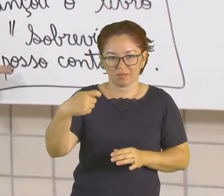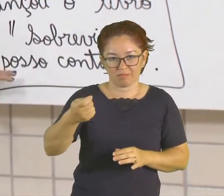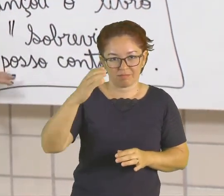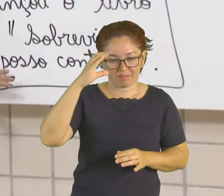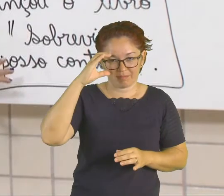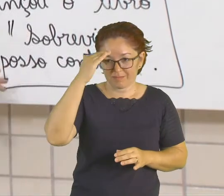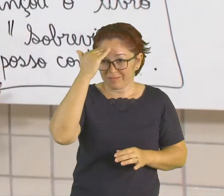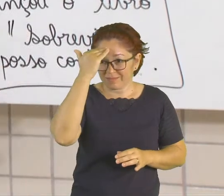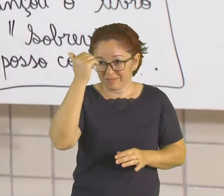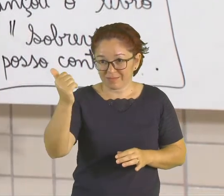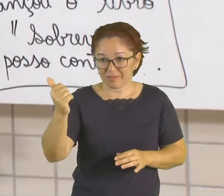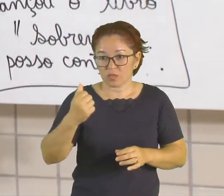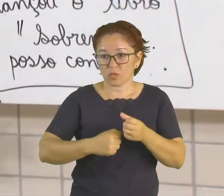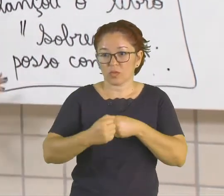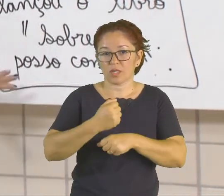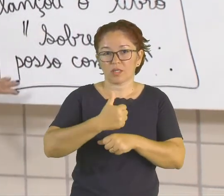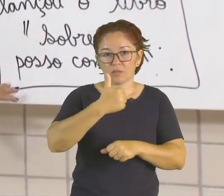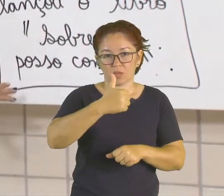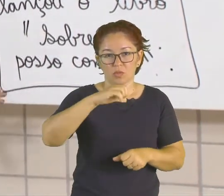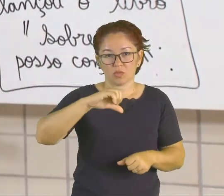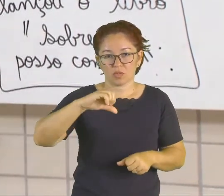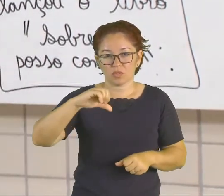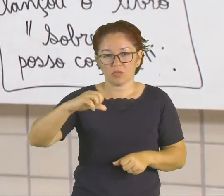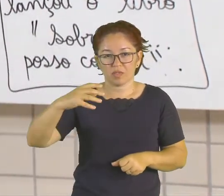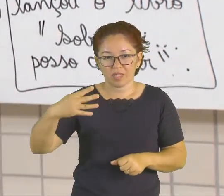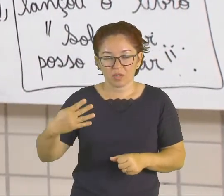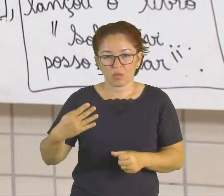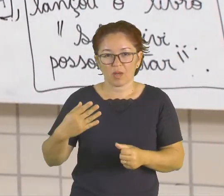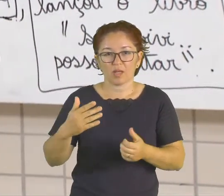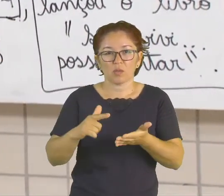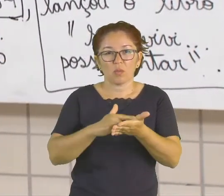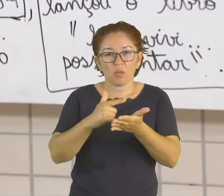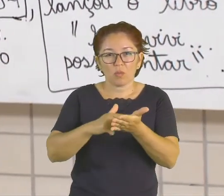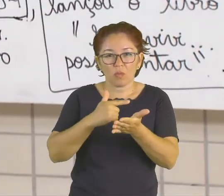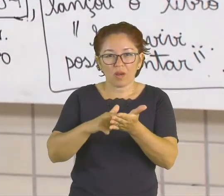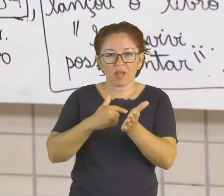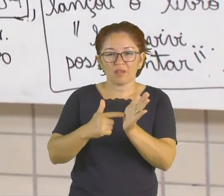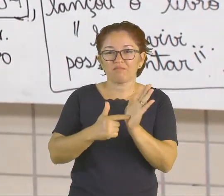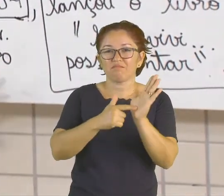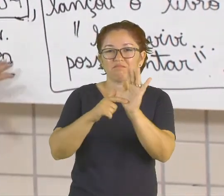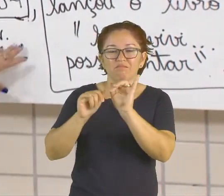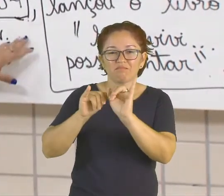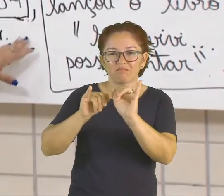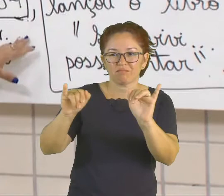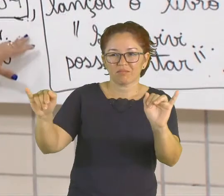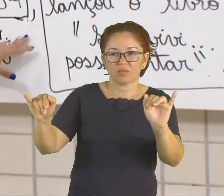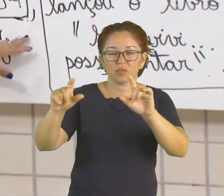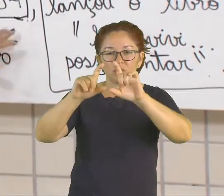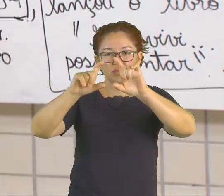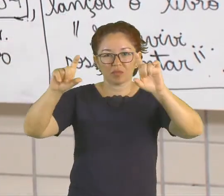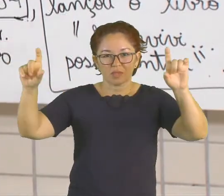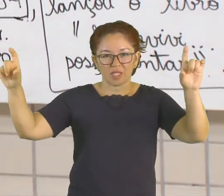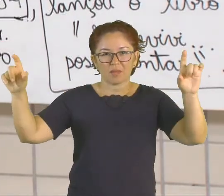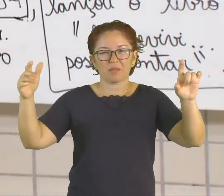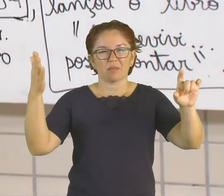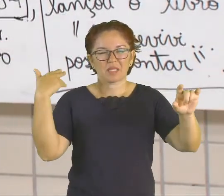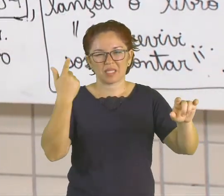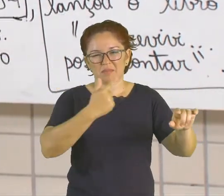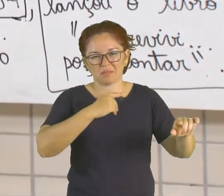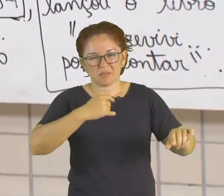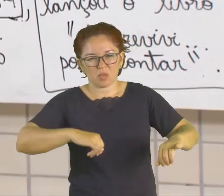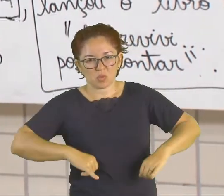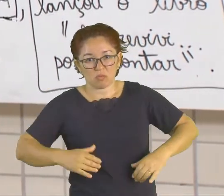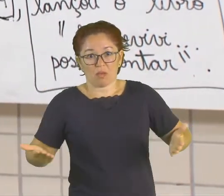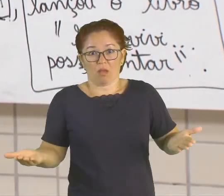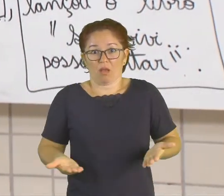livro Sobrevivi, Posso Contar. Vejam que está entre vírgulas a expressão aqui que a